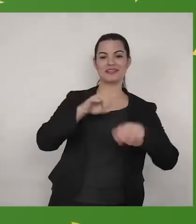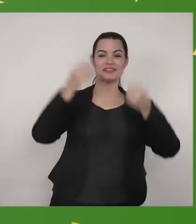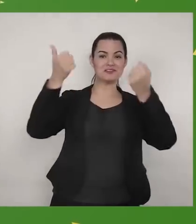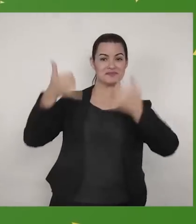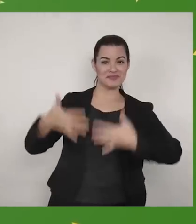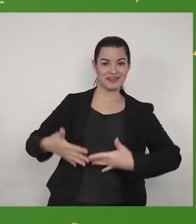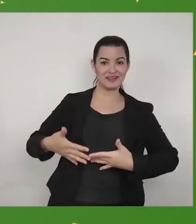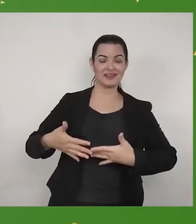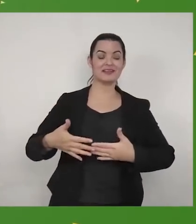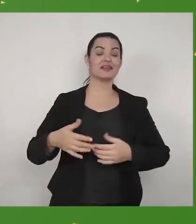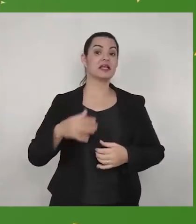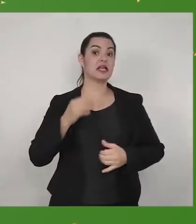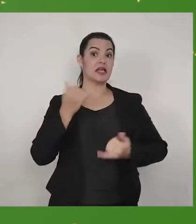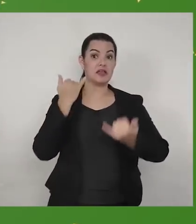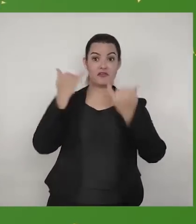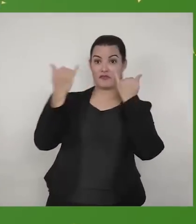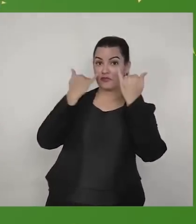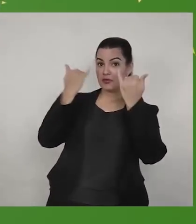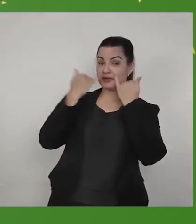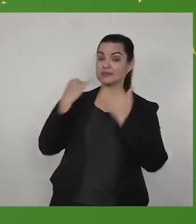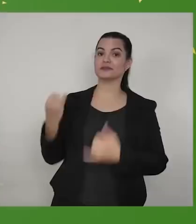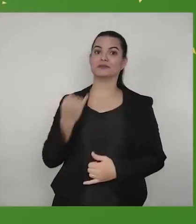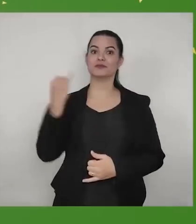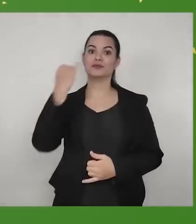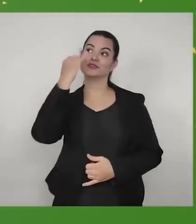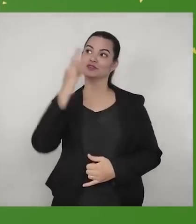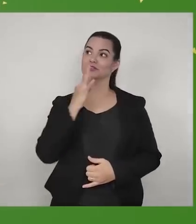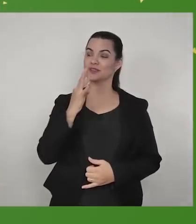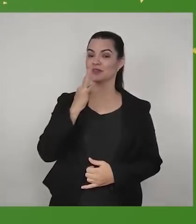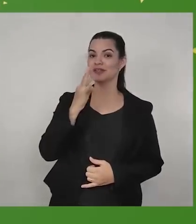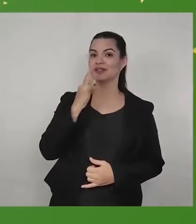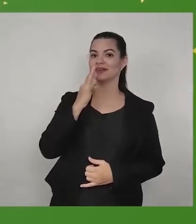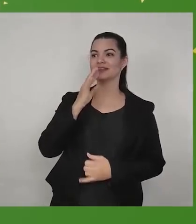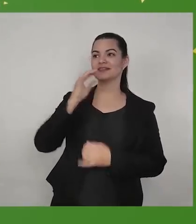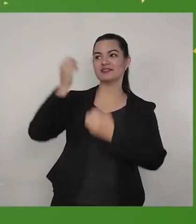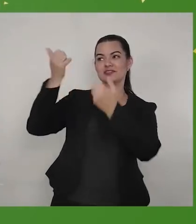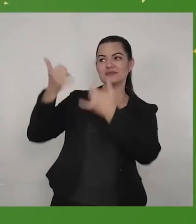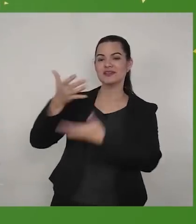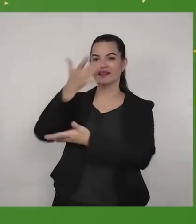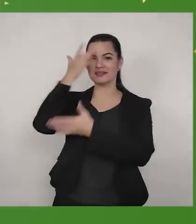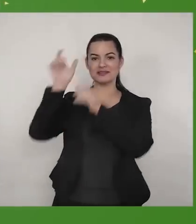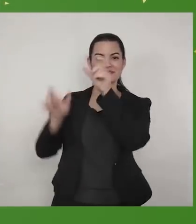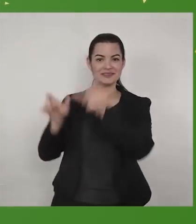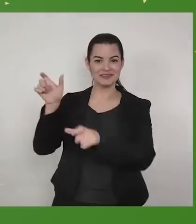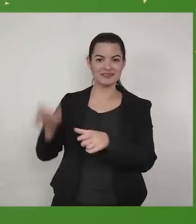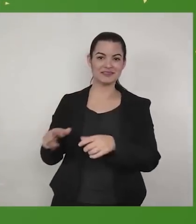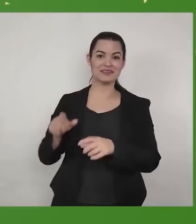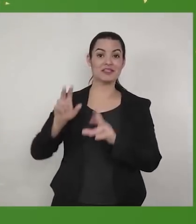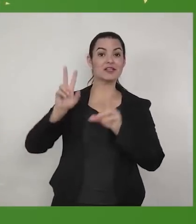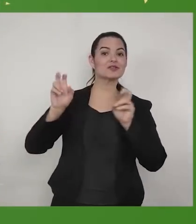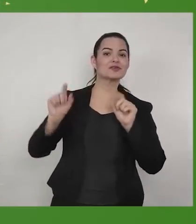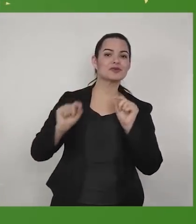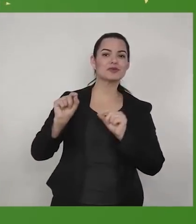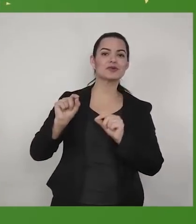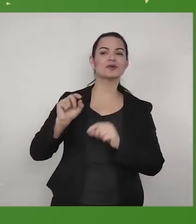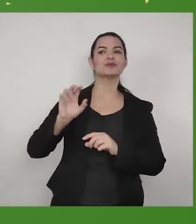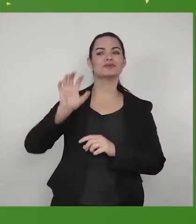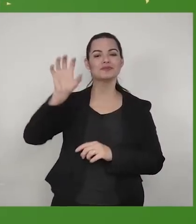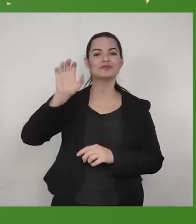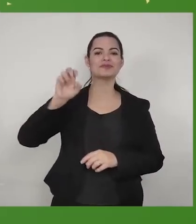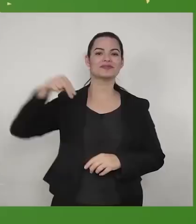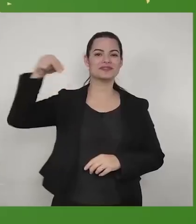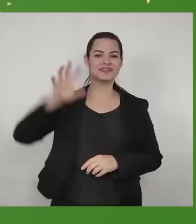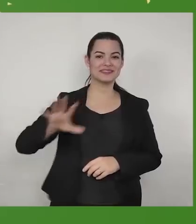as pessoas bem informadas sobre a região Nordeste. Anotem aí a síntese do